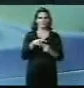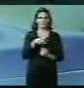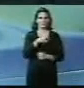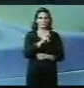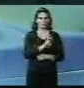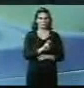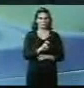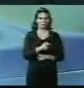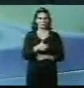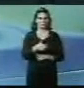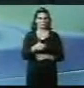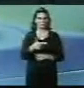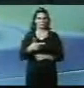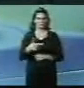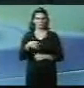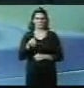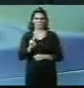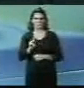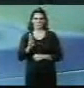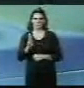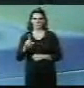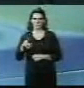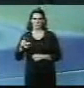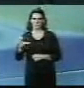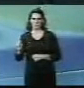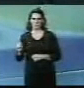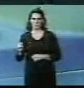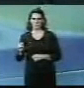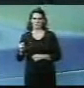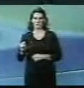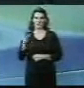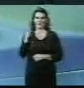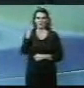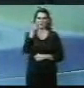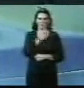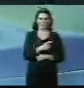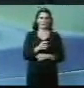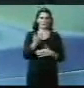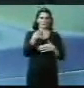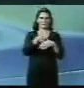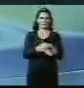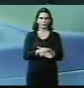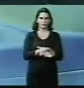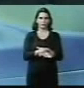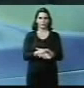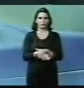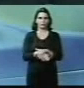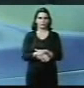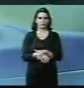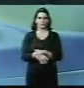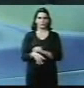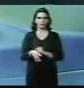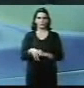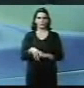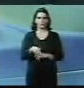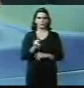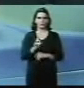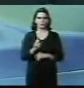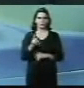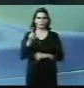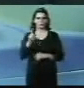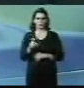512 kbps. Então, uma diferença muito grande. O proxy, o servidor de proxy, armazenando as páginas em cache, ele pode